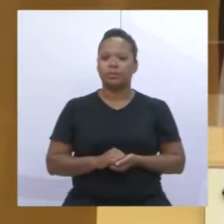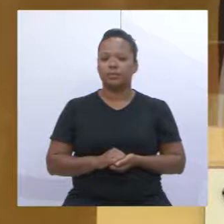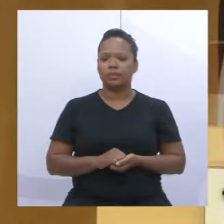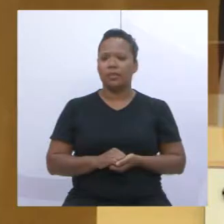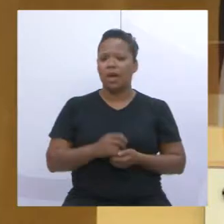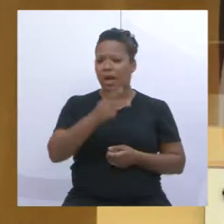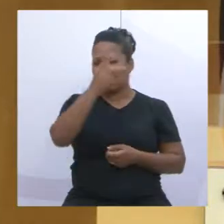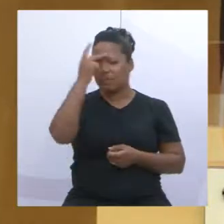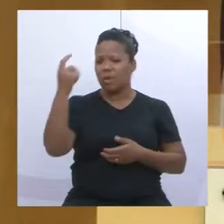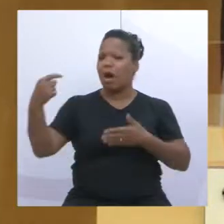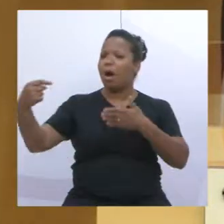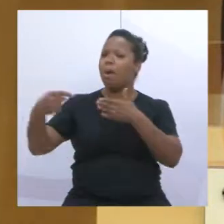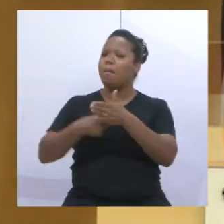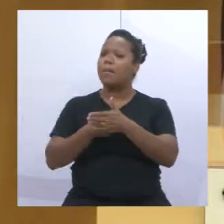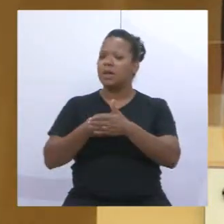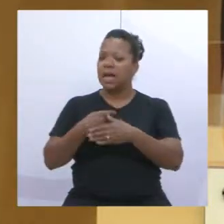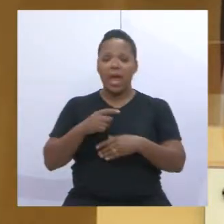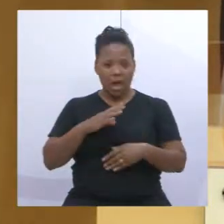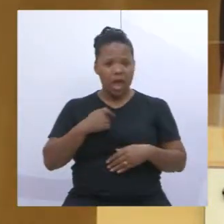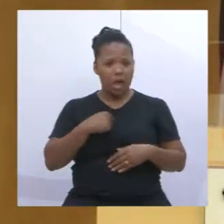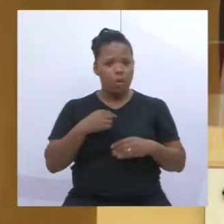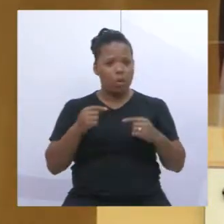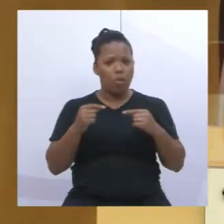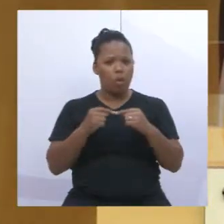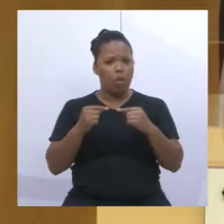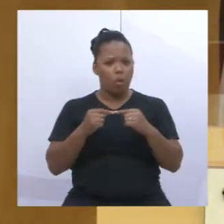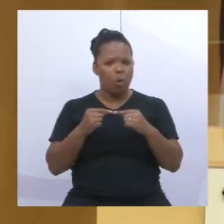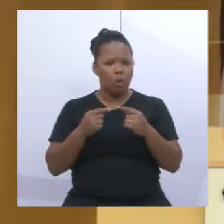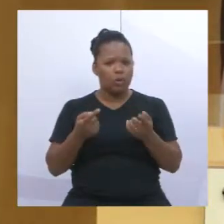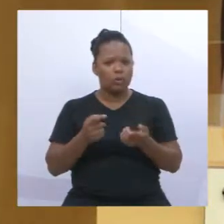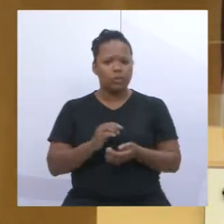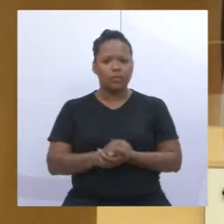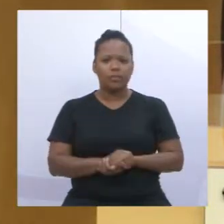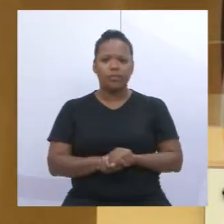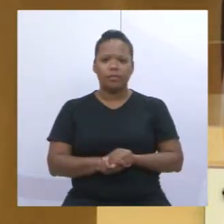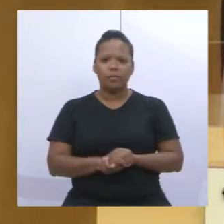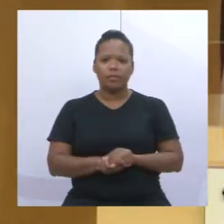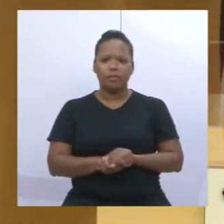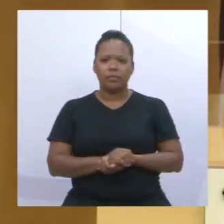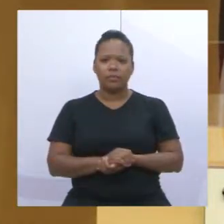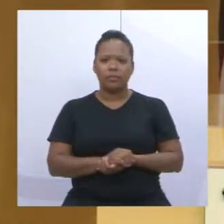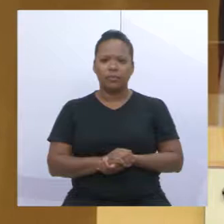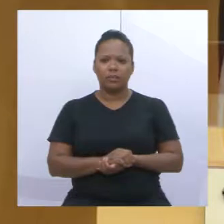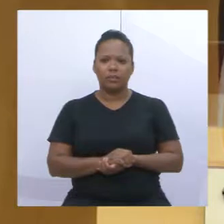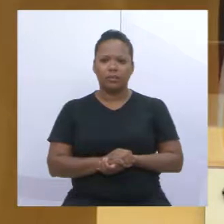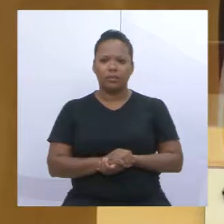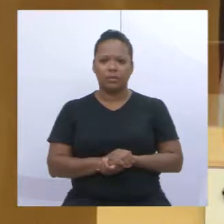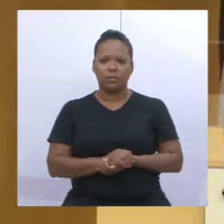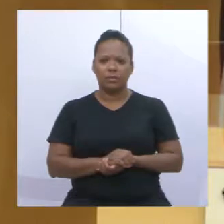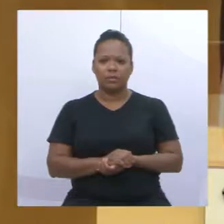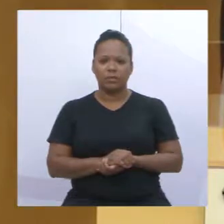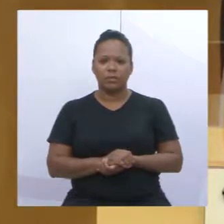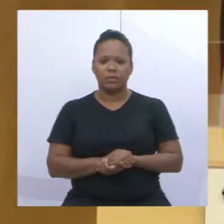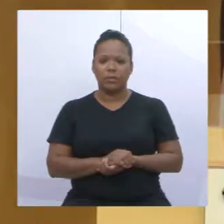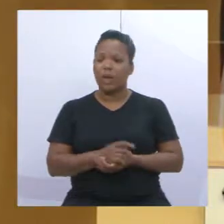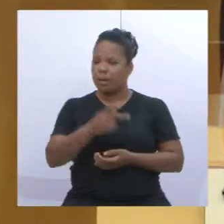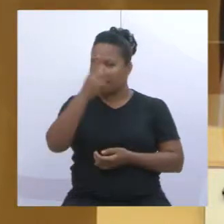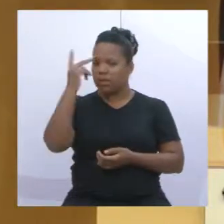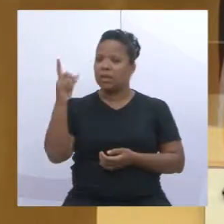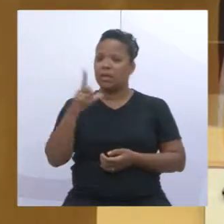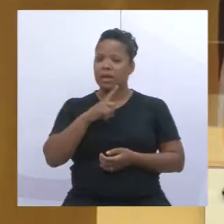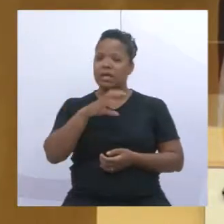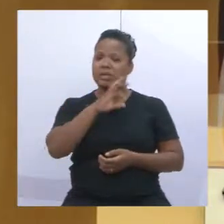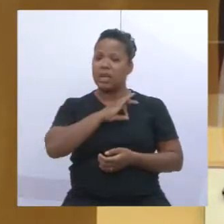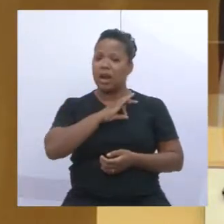muitas pessoas me perguntam, e eu concordo, mas como é, às vezes a pessoa, ela é um assalariado,